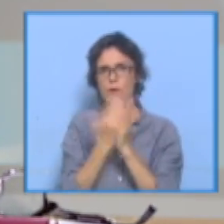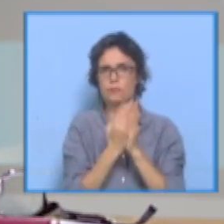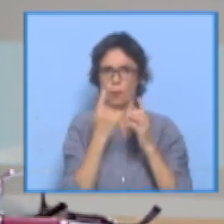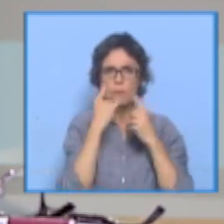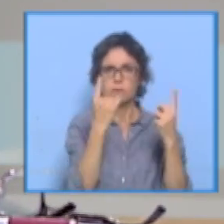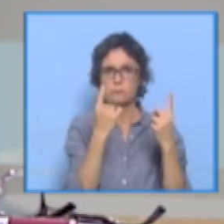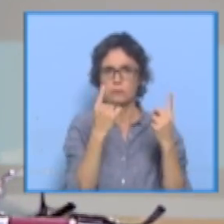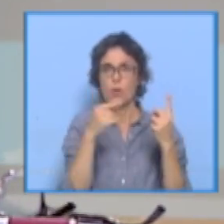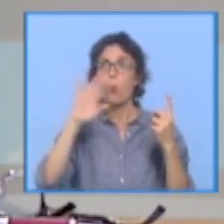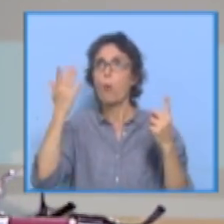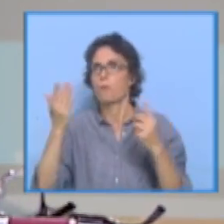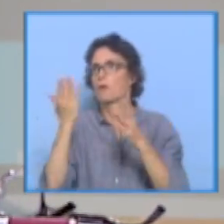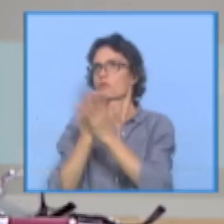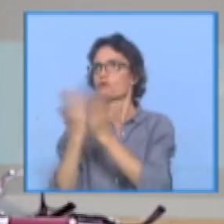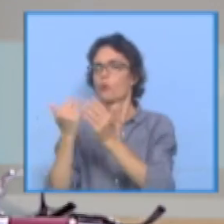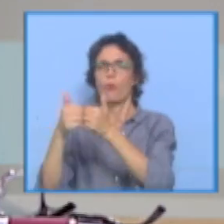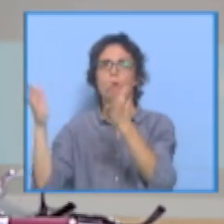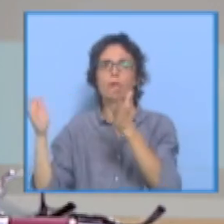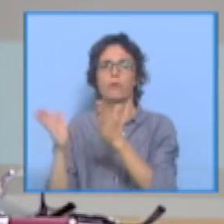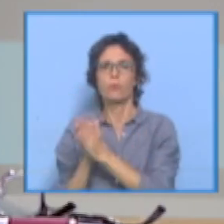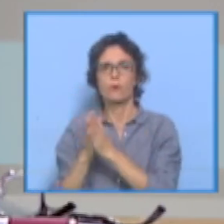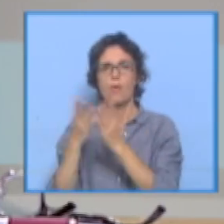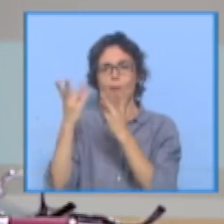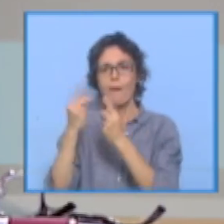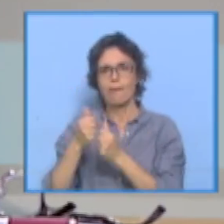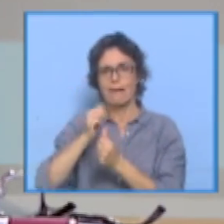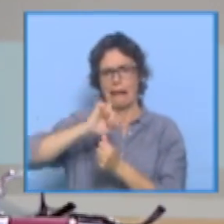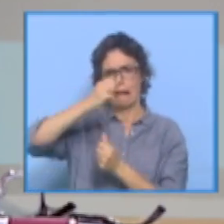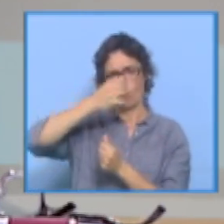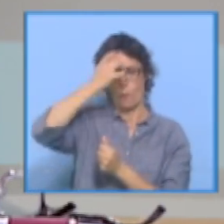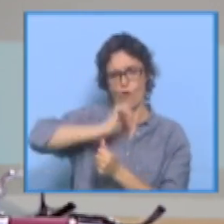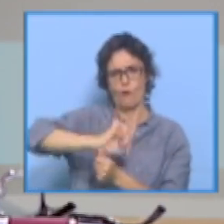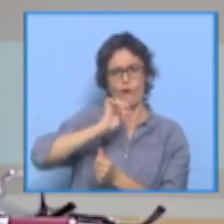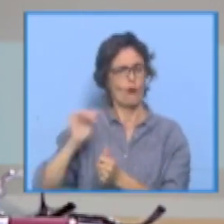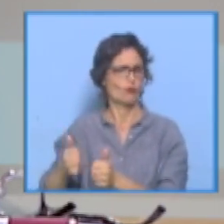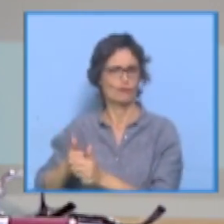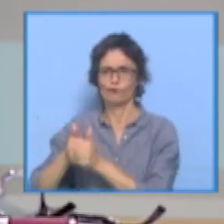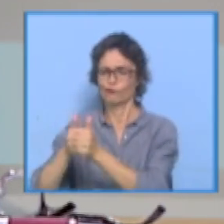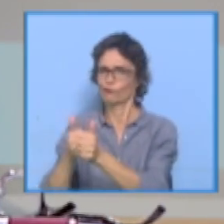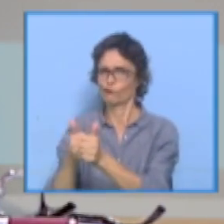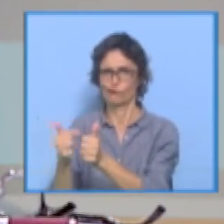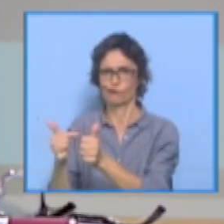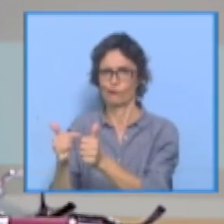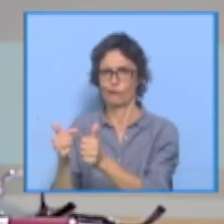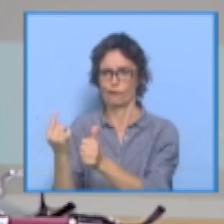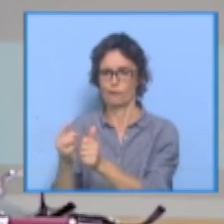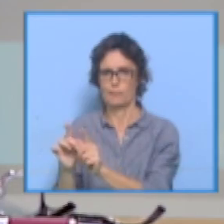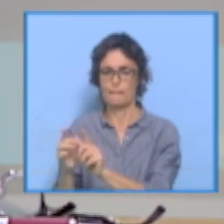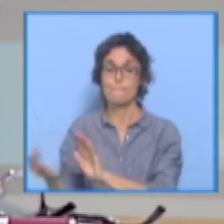escolas cuja qualidade nós consideremos que não cumpre o mínimo. Qualquer,